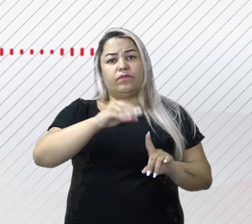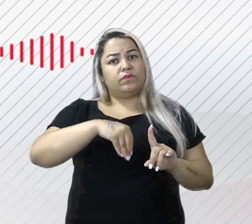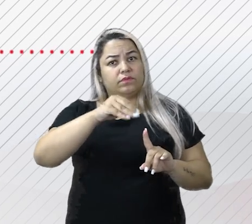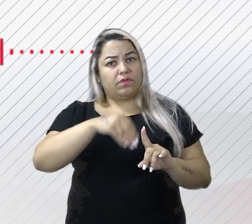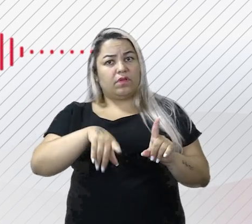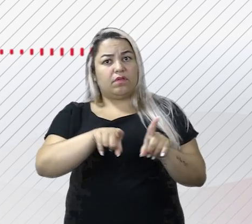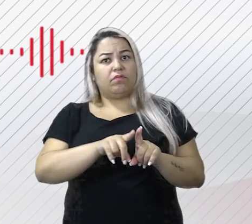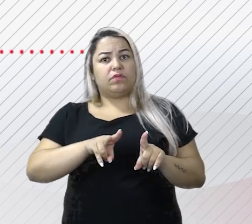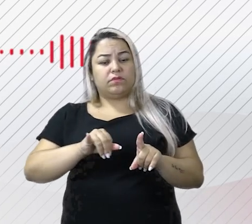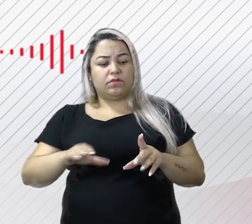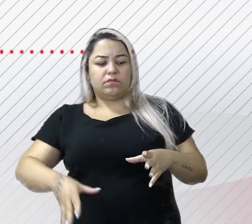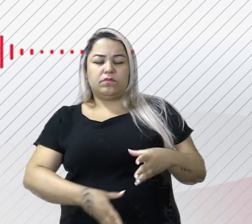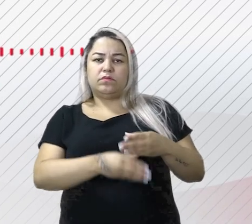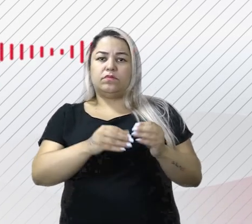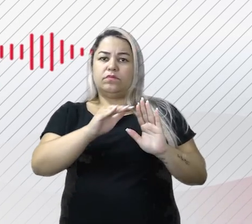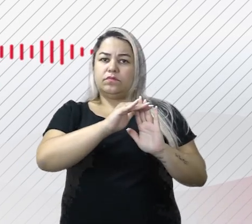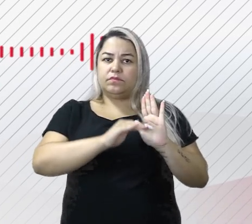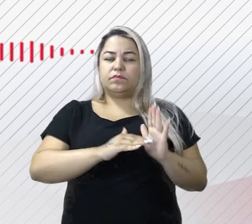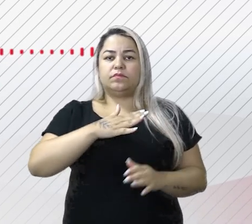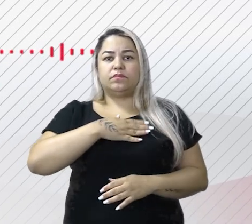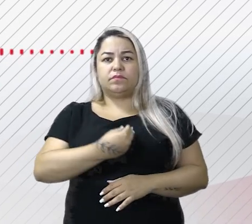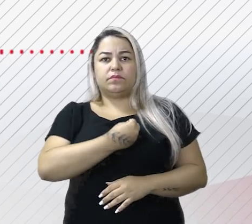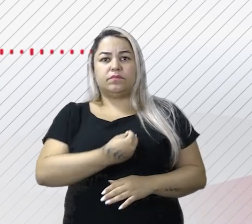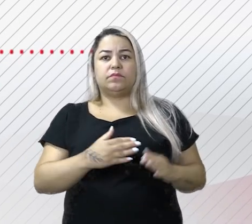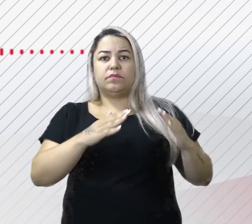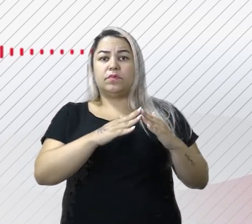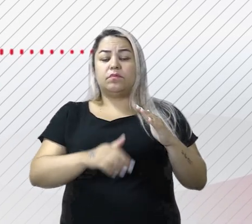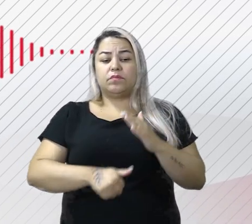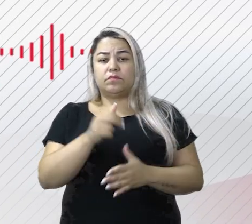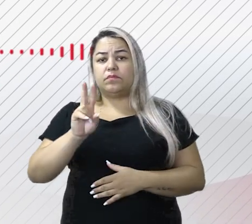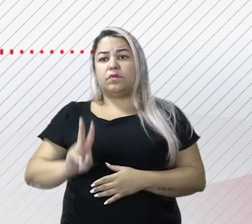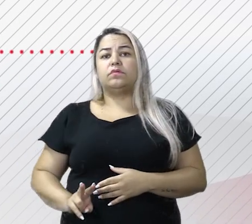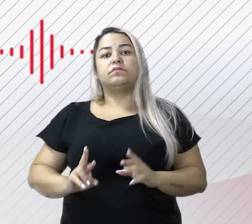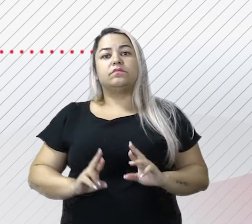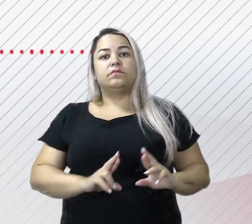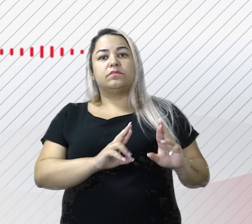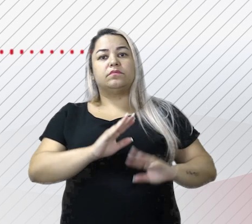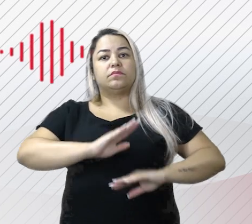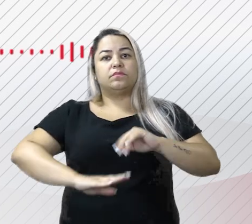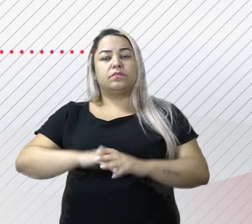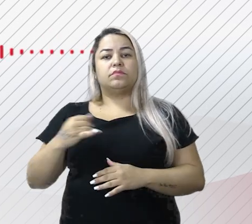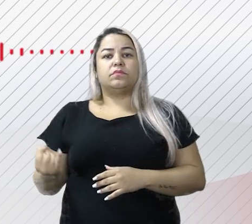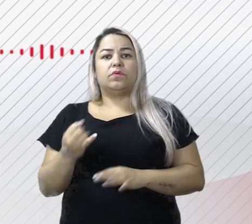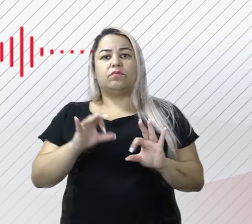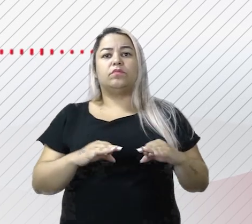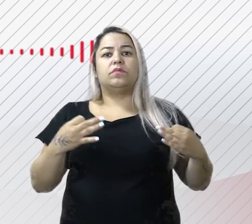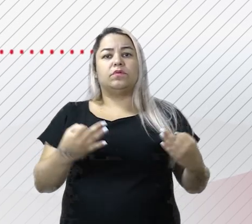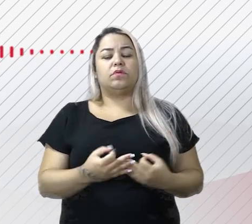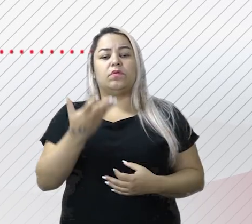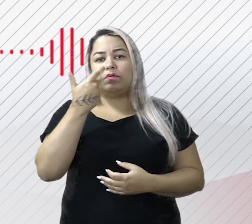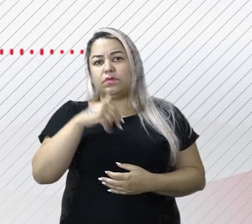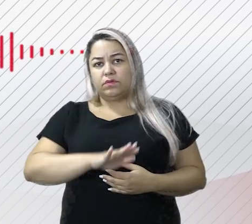população em situação de rua será incluída no programa Minha Casa Minha Vida pela primeira vez. A expectativa é que a ação